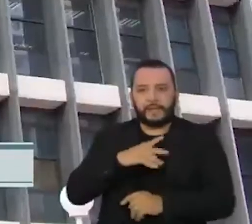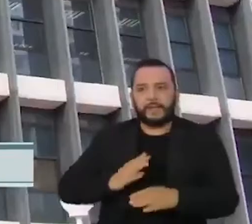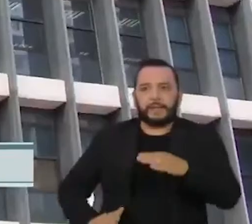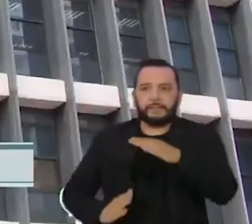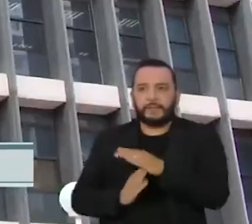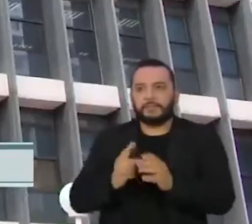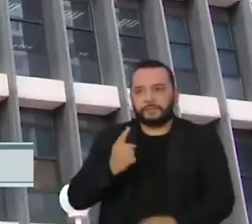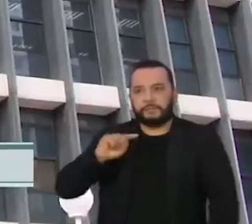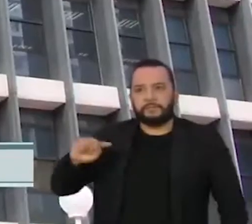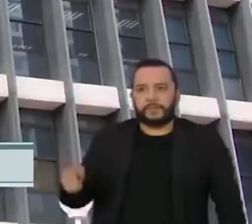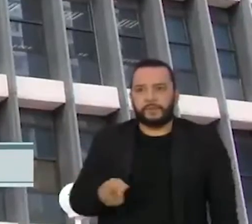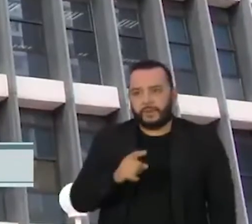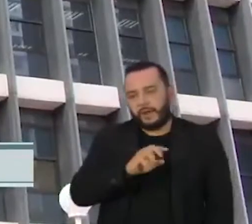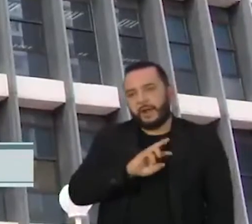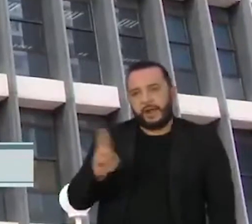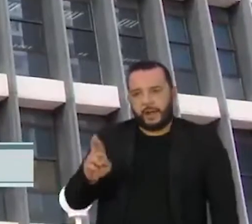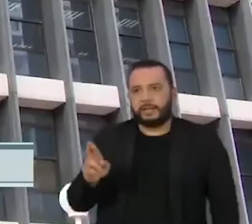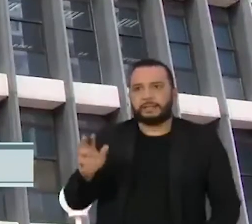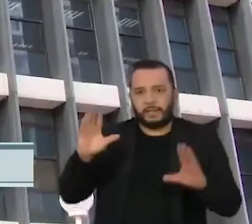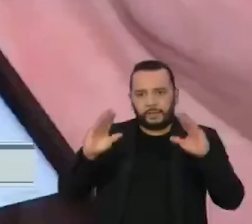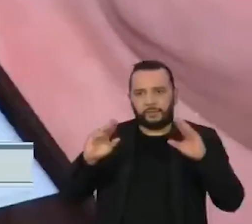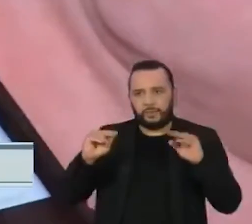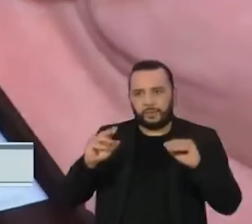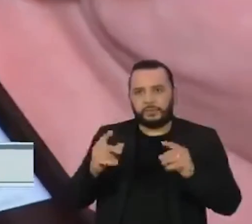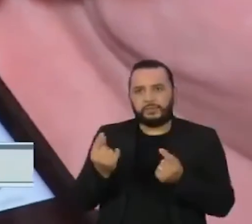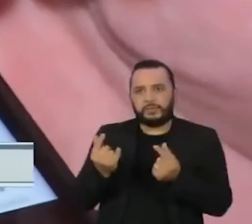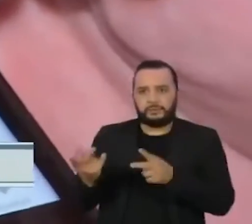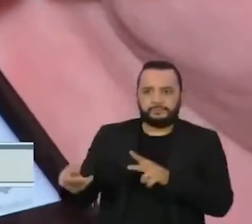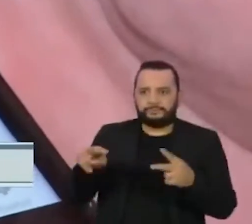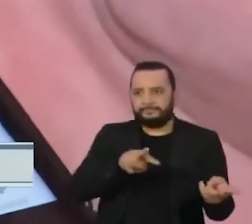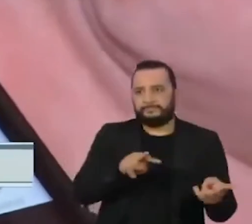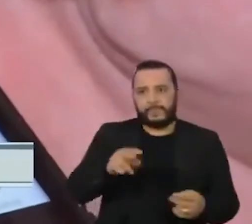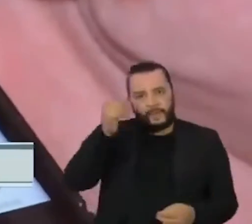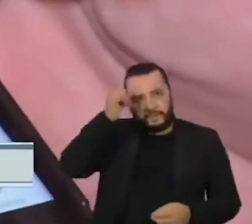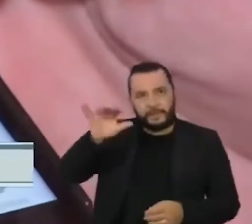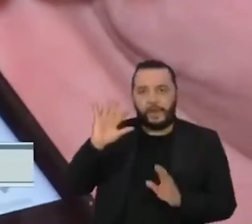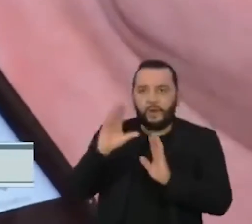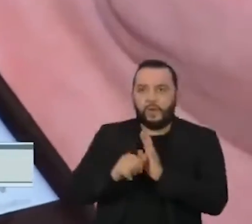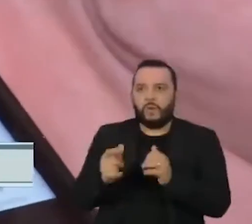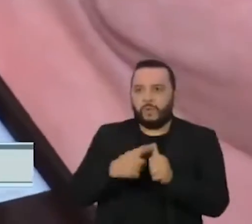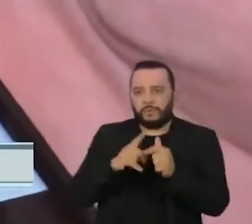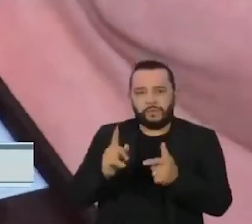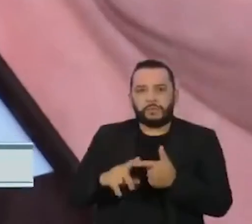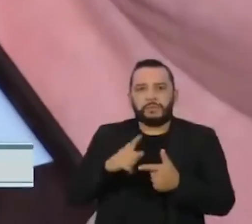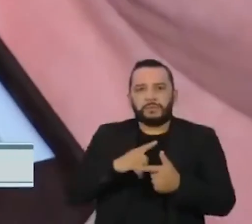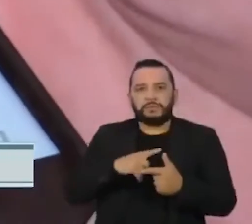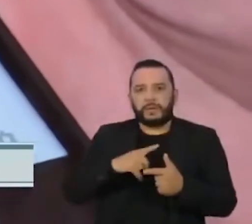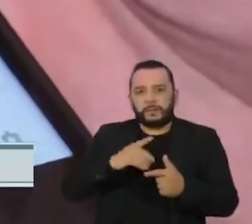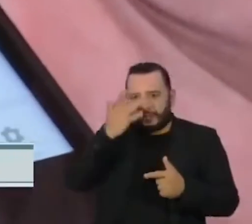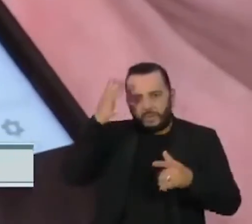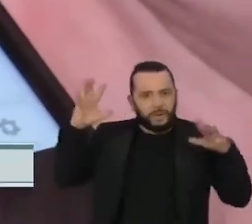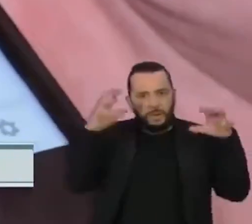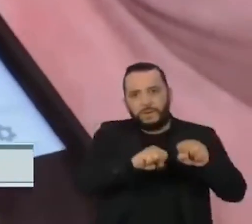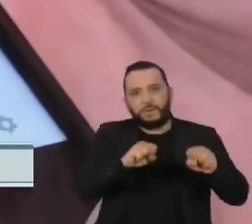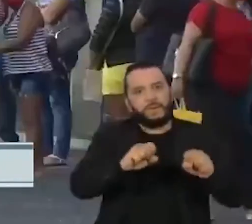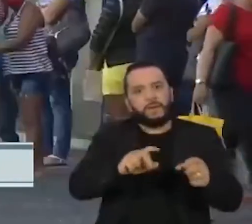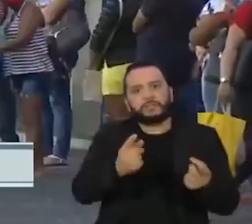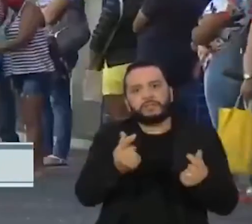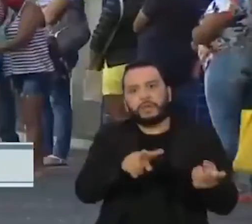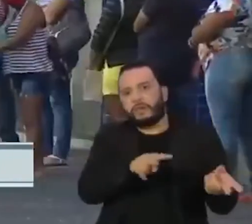de 1000 reais para transferências durante a noite como forma de evitar roubos fraudes e sequestros-relâmpagos